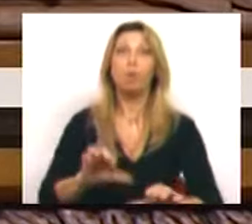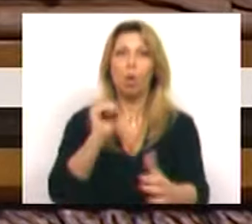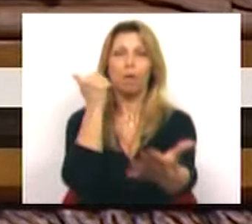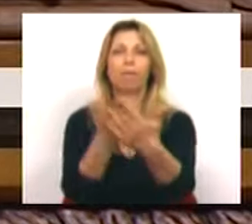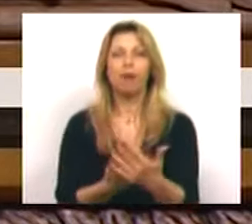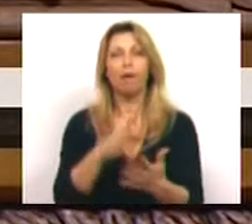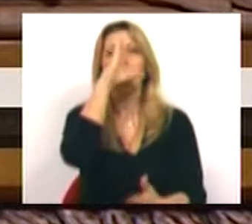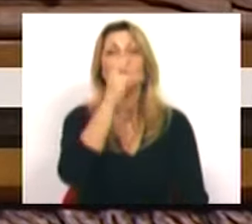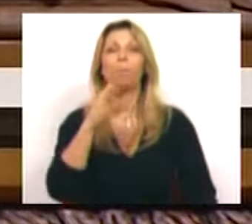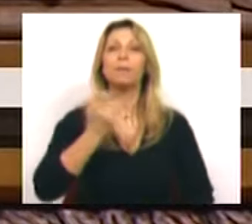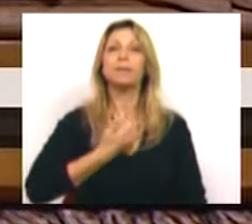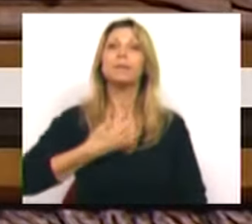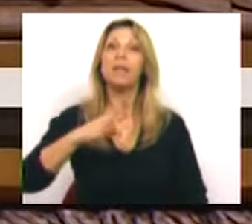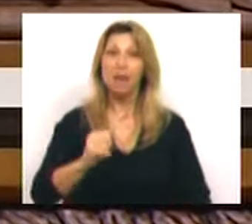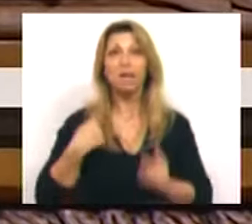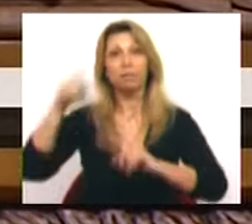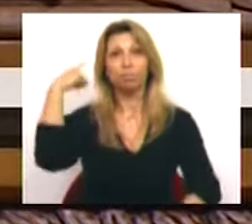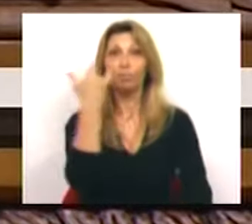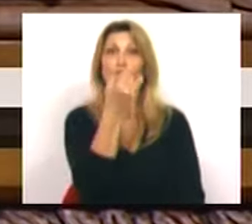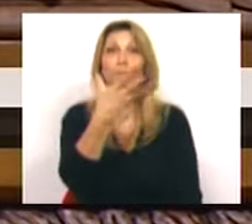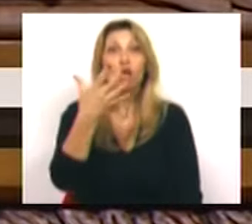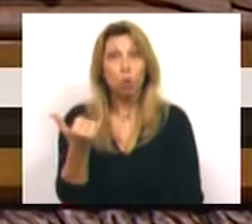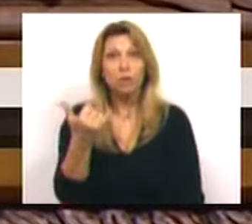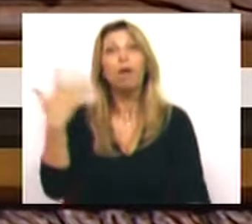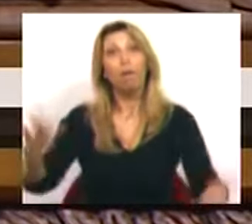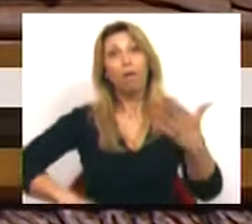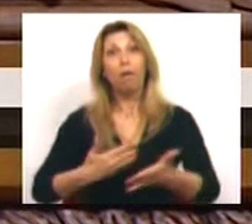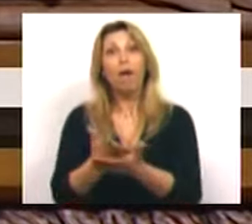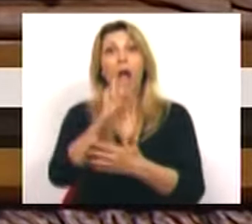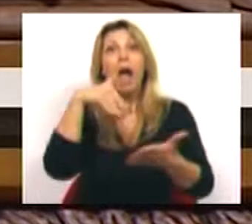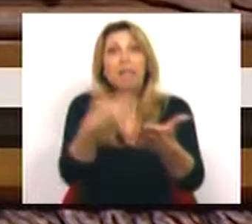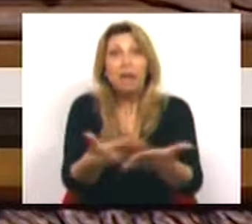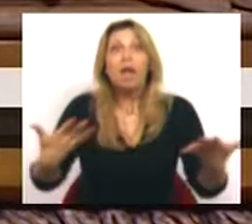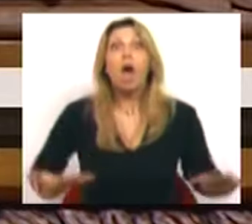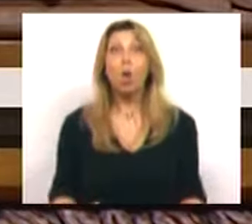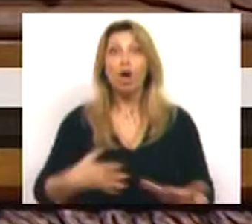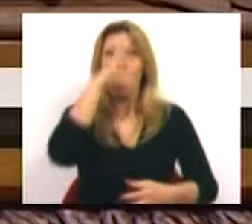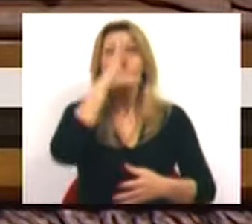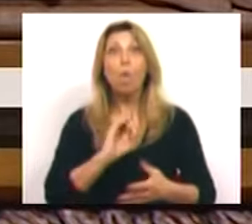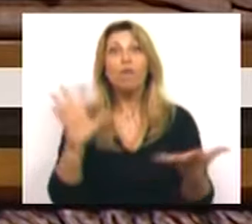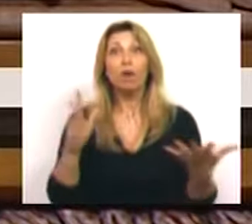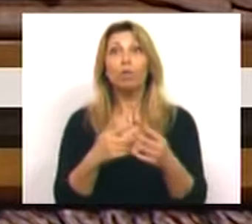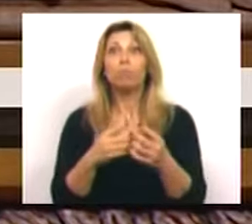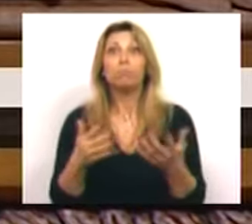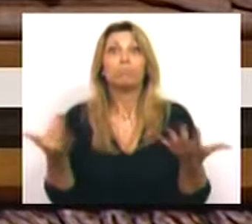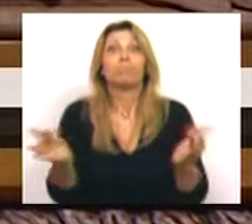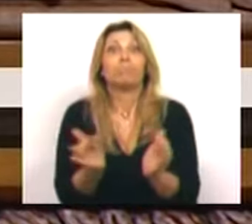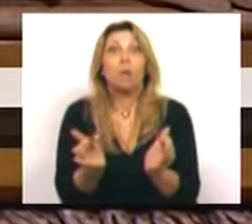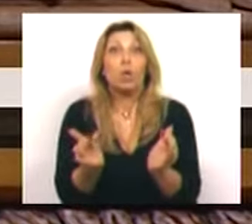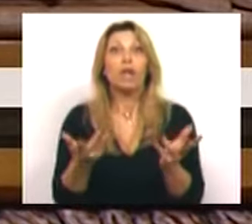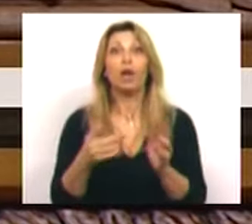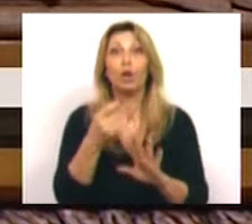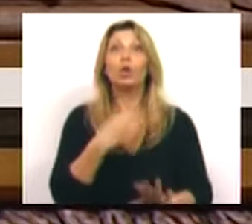PSD-CDS em 2012 e mantidas até agora pelo atual Governo minoritário do PS com o apoio